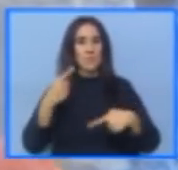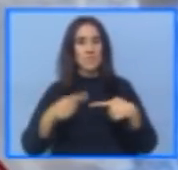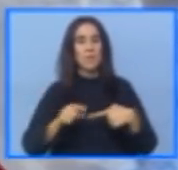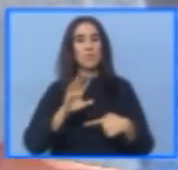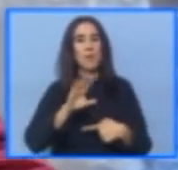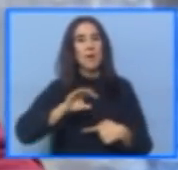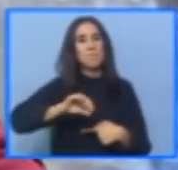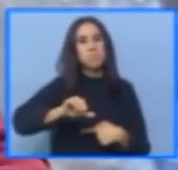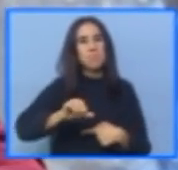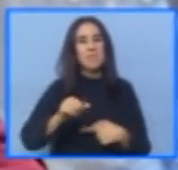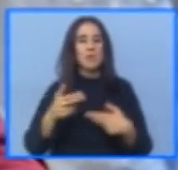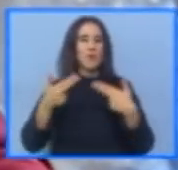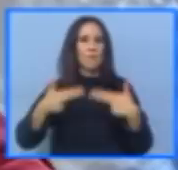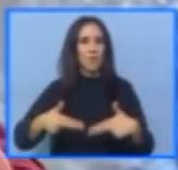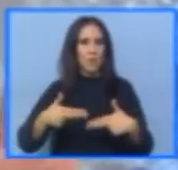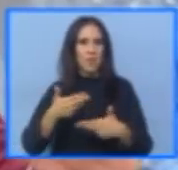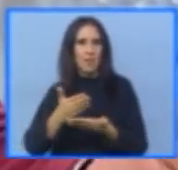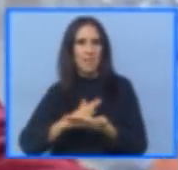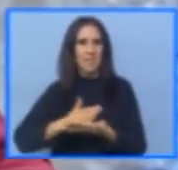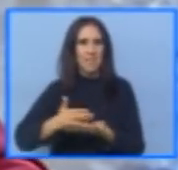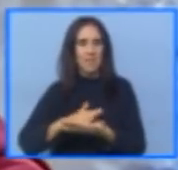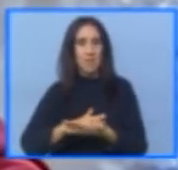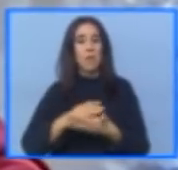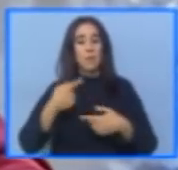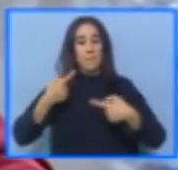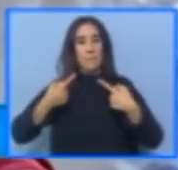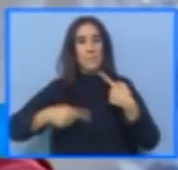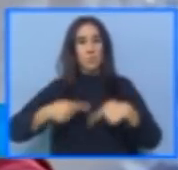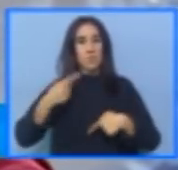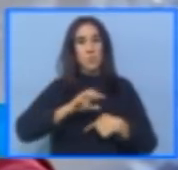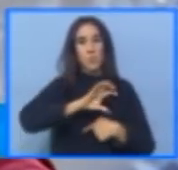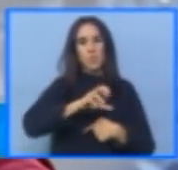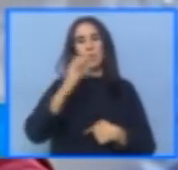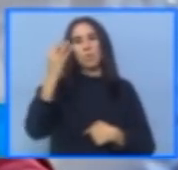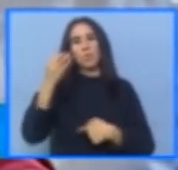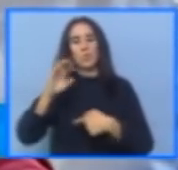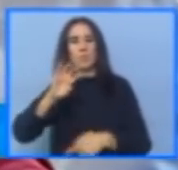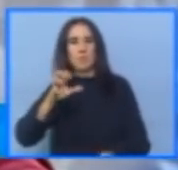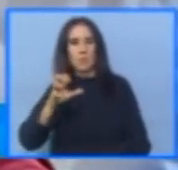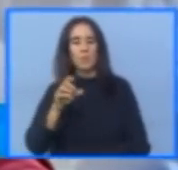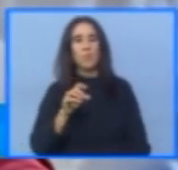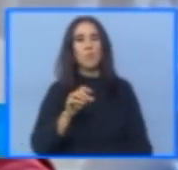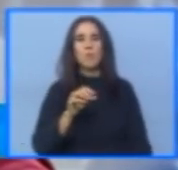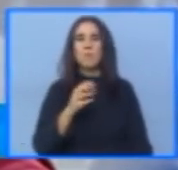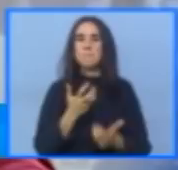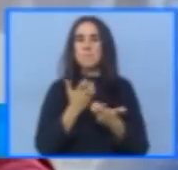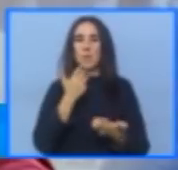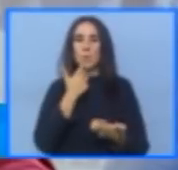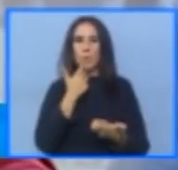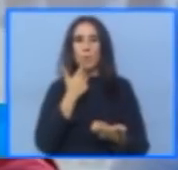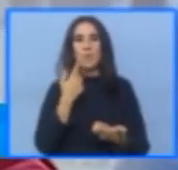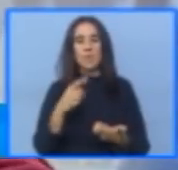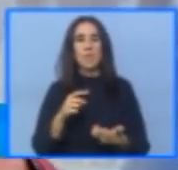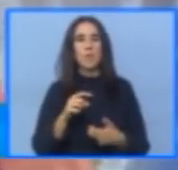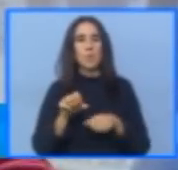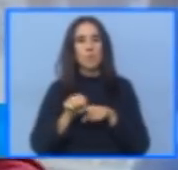ali na zona de fronteira entre o Concelho de Matosinhos e o Concelho do Porto. Está muito marcada pela presença do Norte